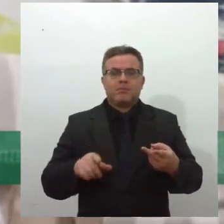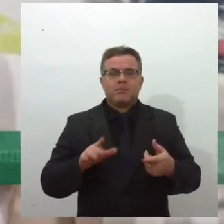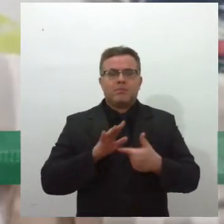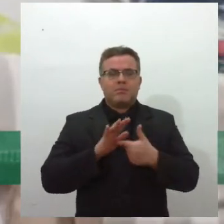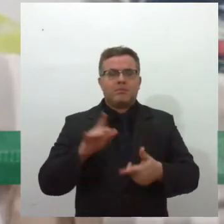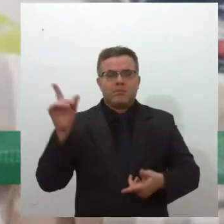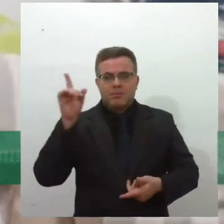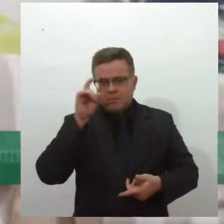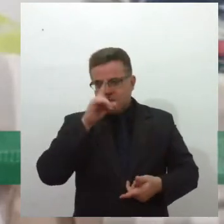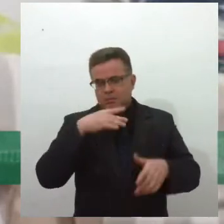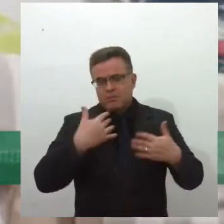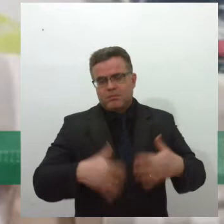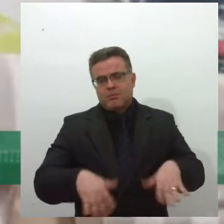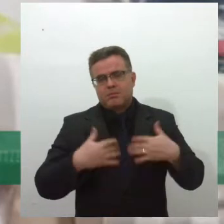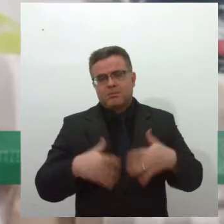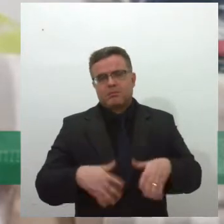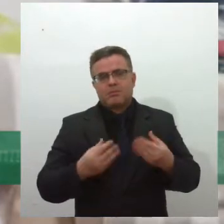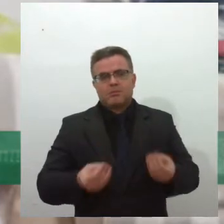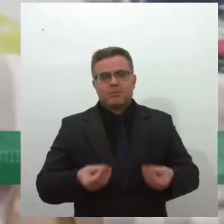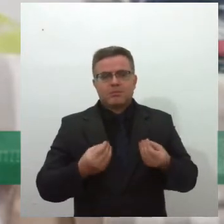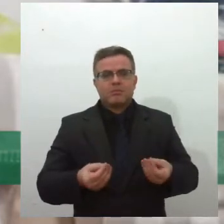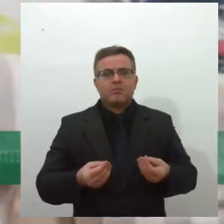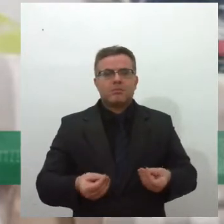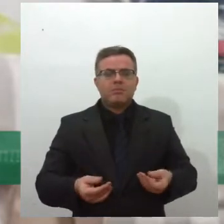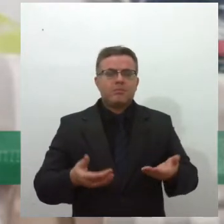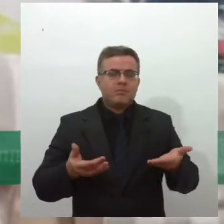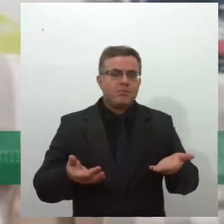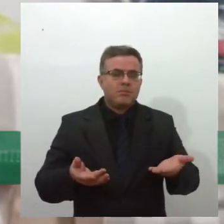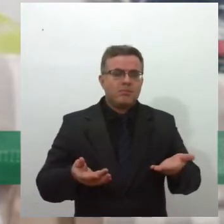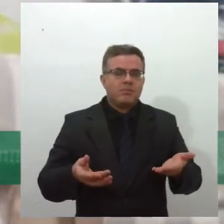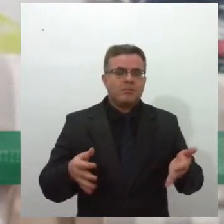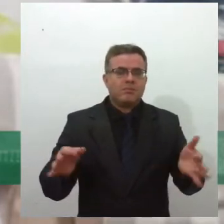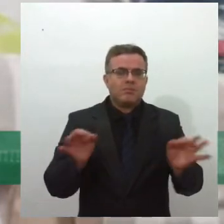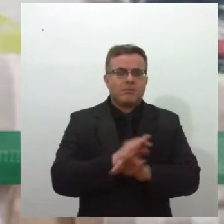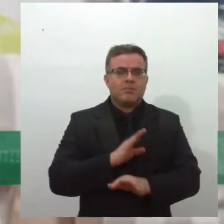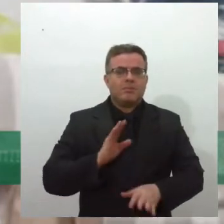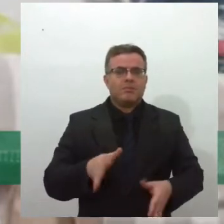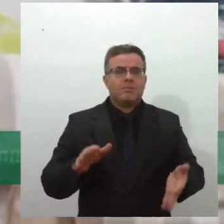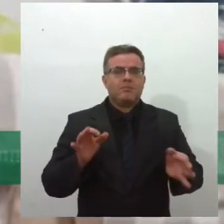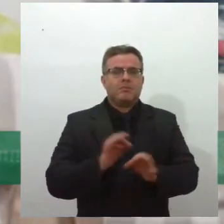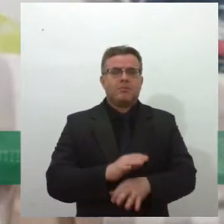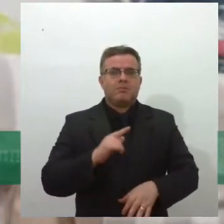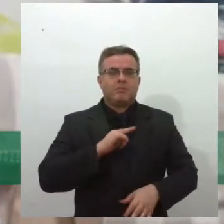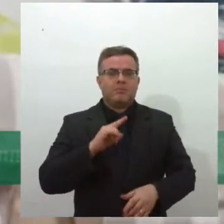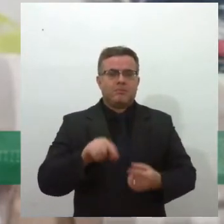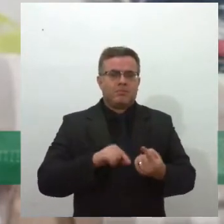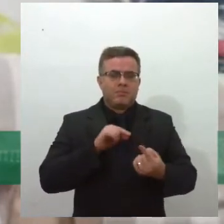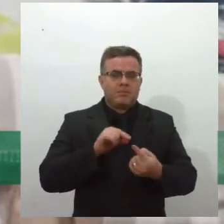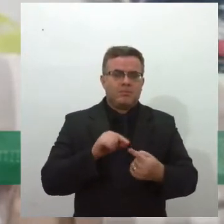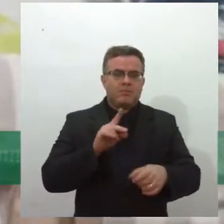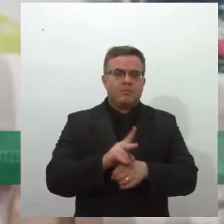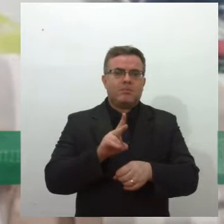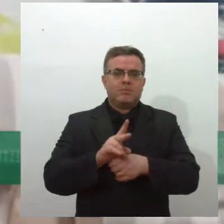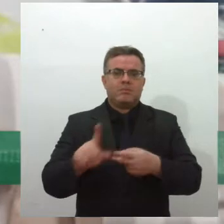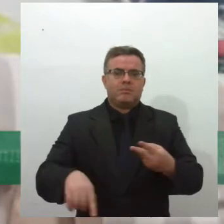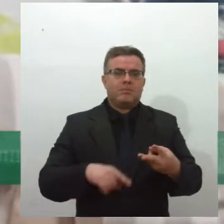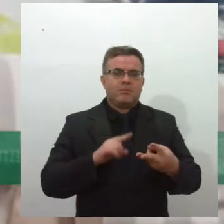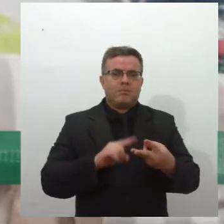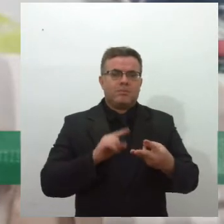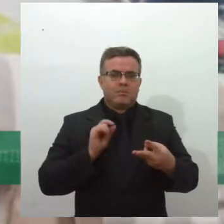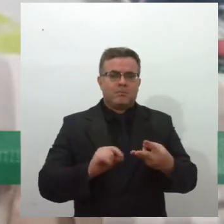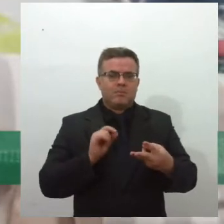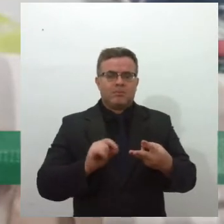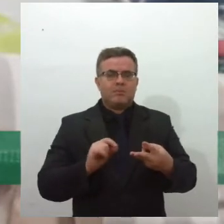muito. Uma família carente, um paciente acamado, sem uma devida assistência, sem ter